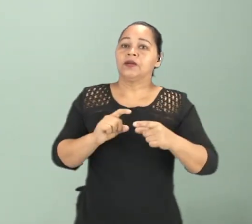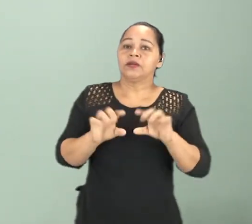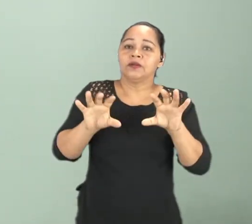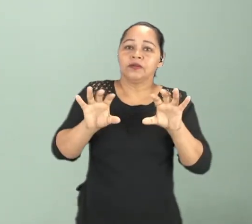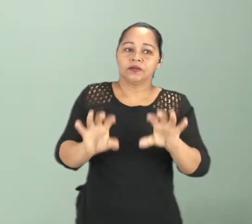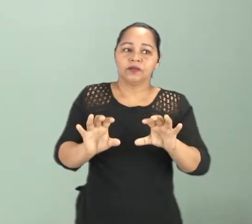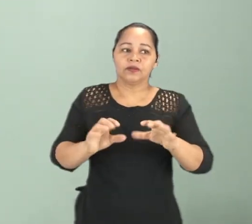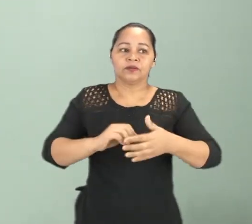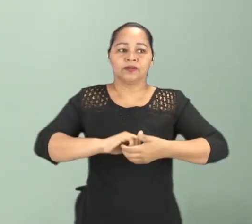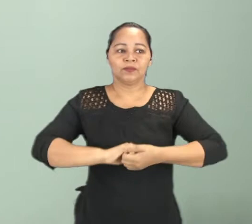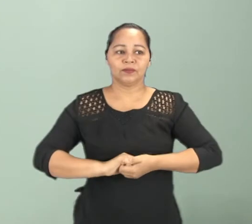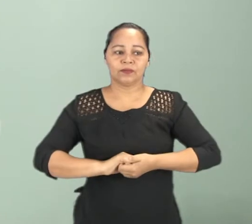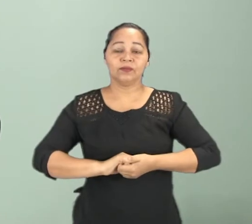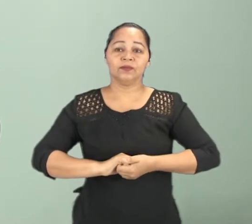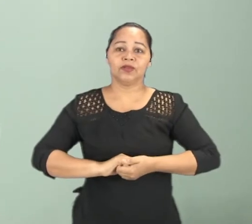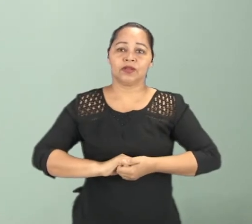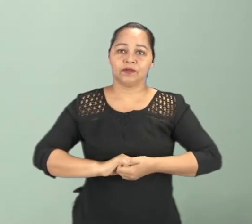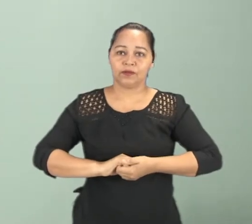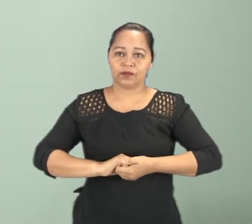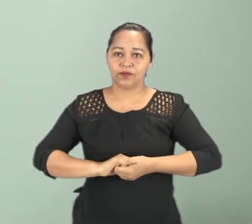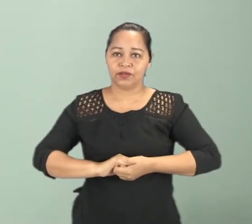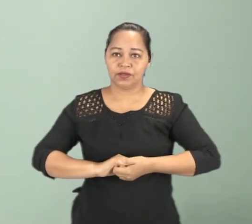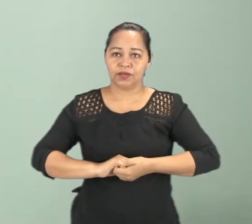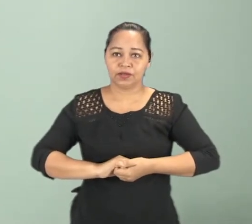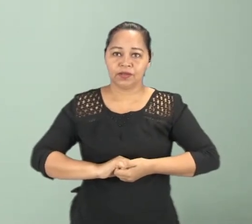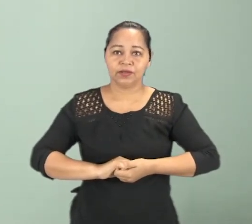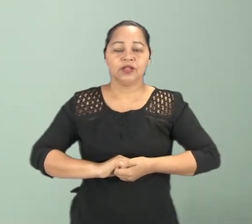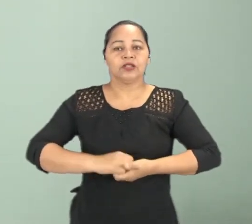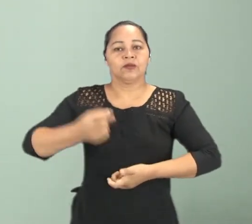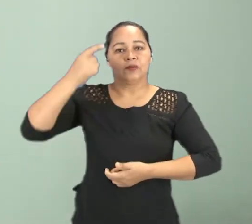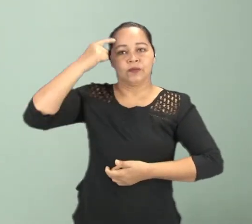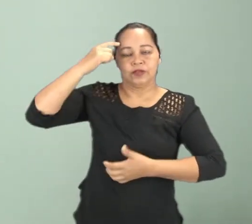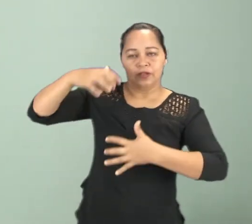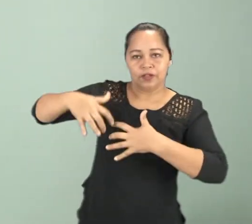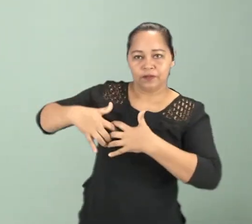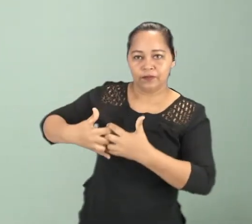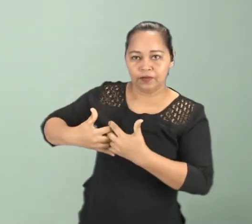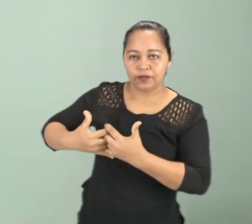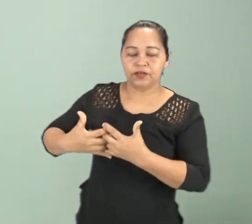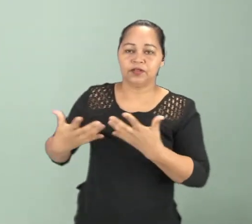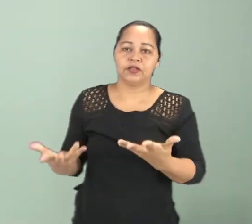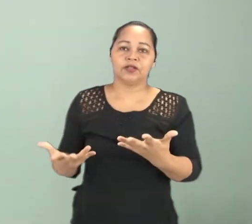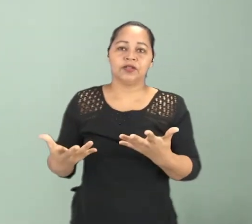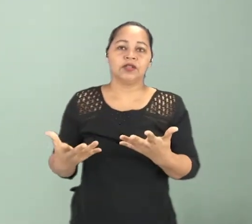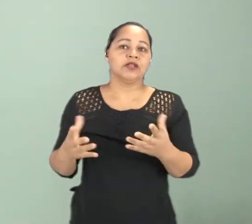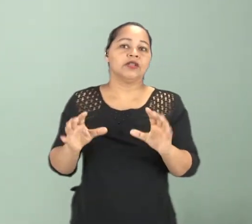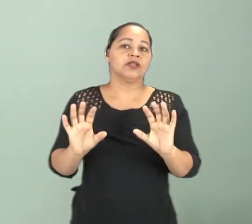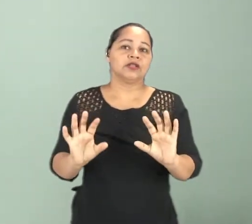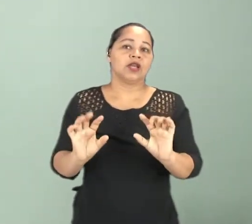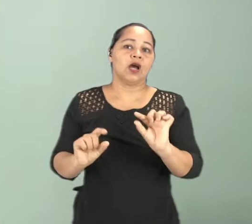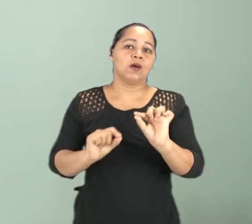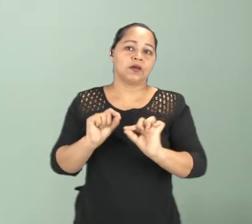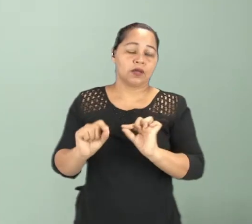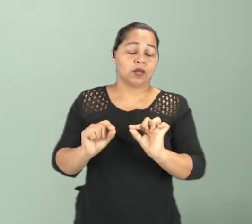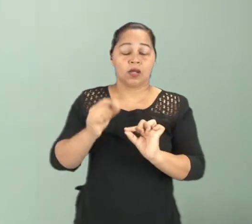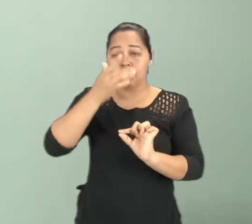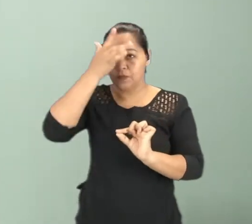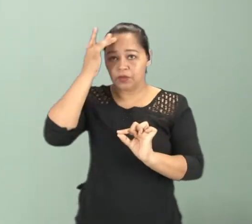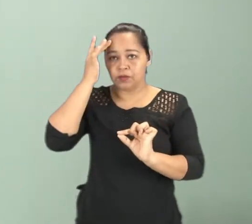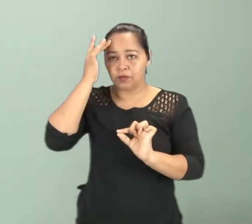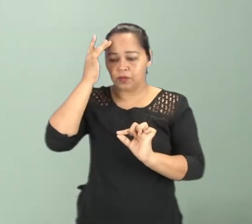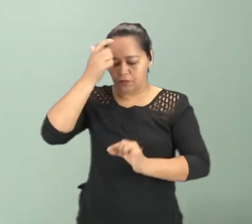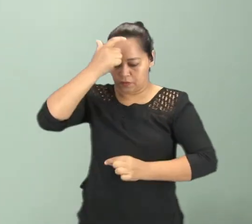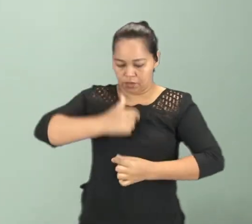são coisas que a gente tem que começar a pensar, a refletir, se é esse tipo de ser humano que eu quero ser, tá